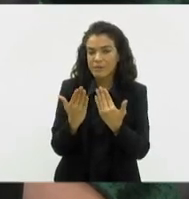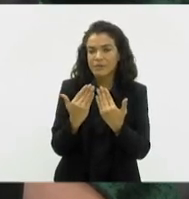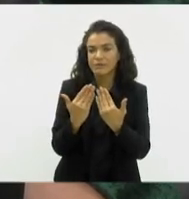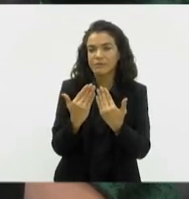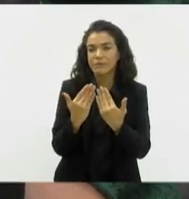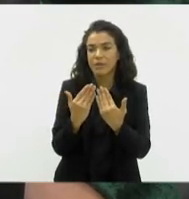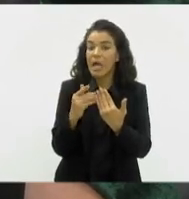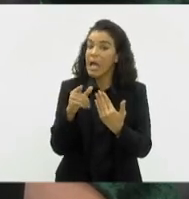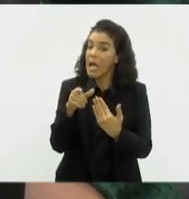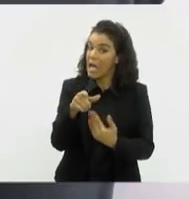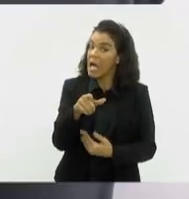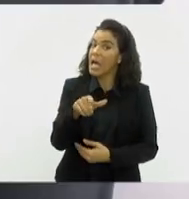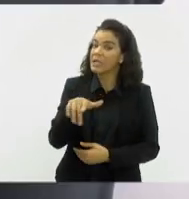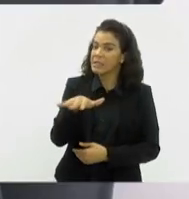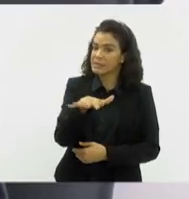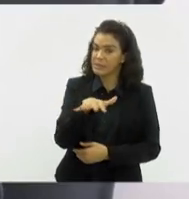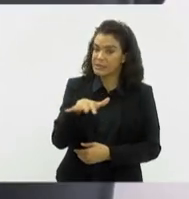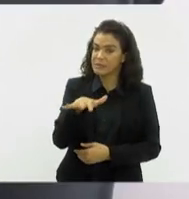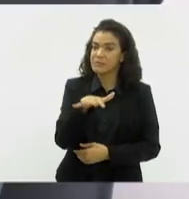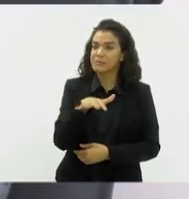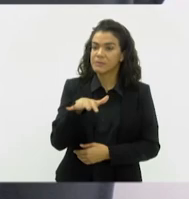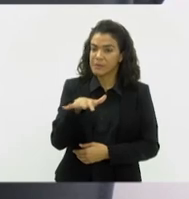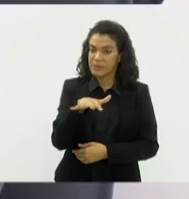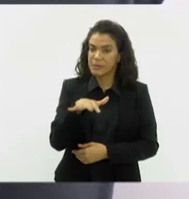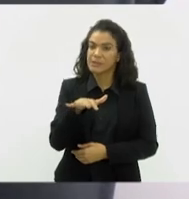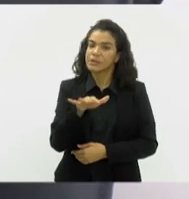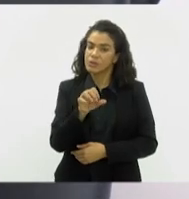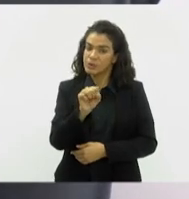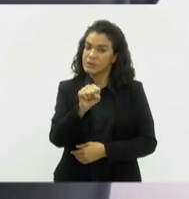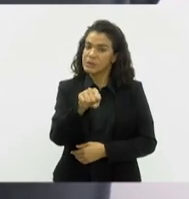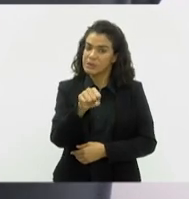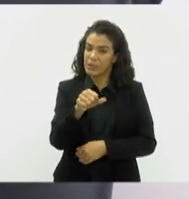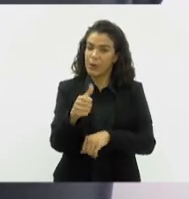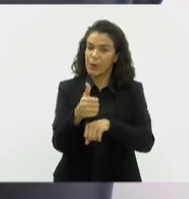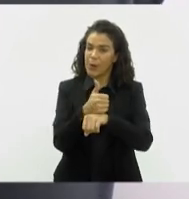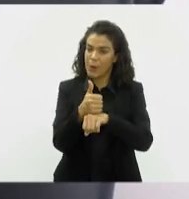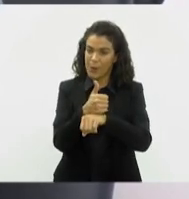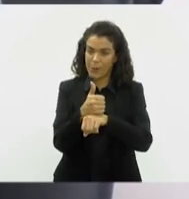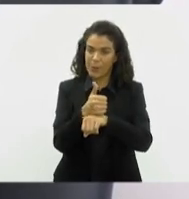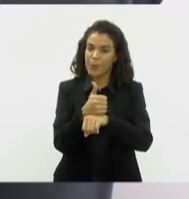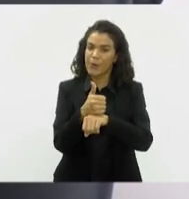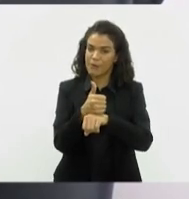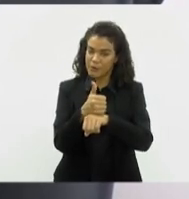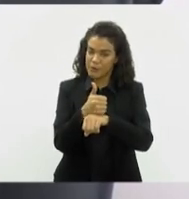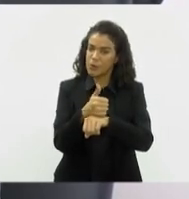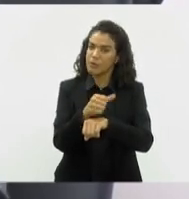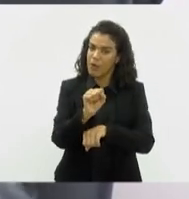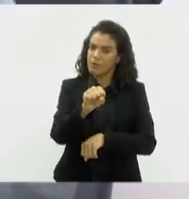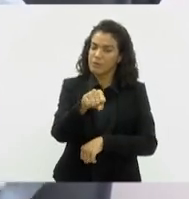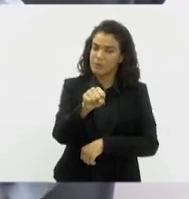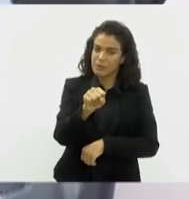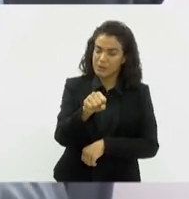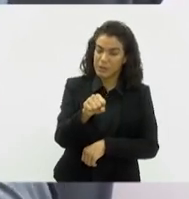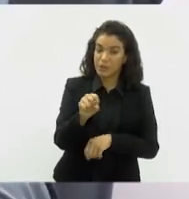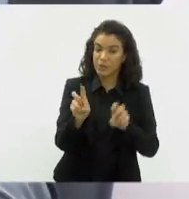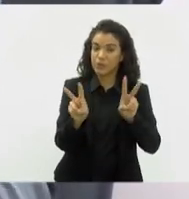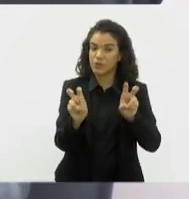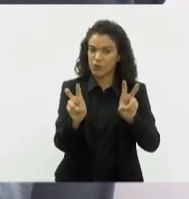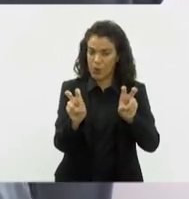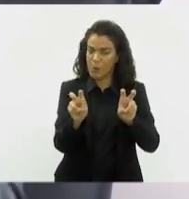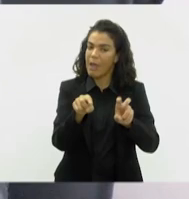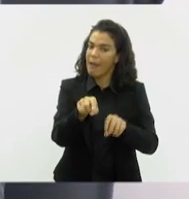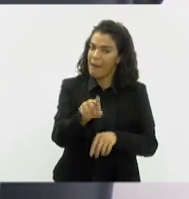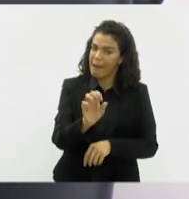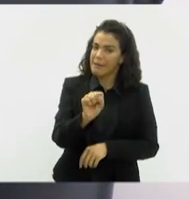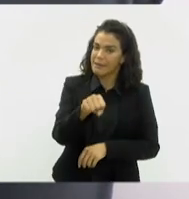Não, nesse aspecto, eu já estou contemplado sobre a sua participação como profissional, não como egresso do sistema, na temática carcerária.